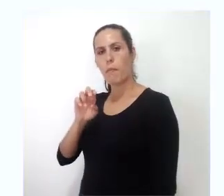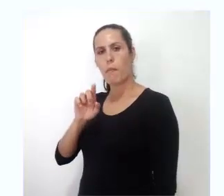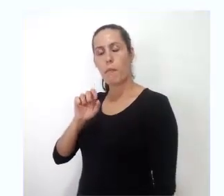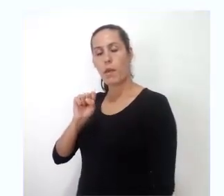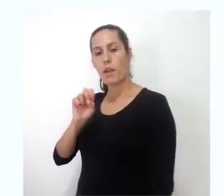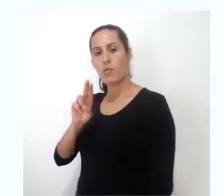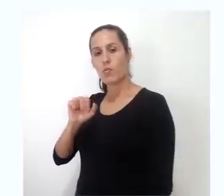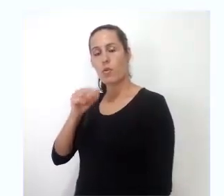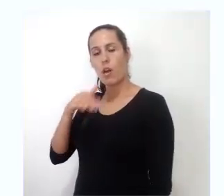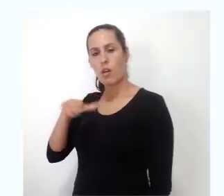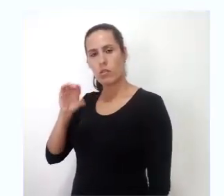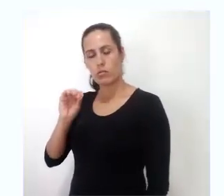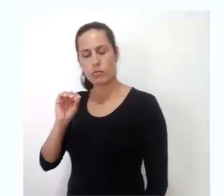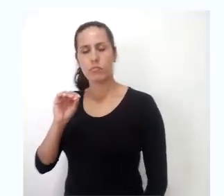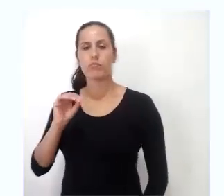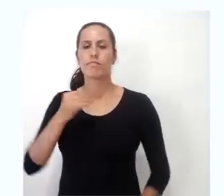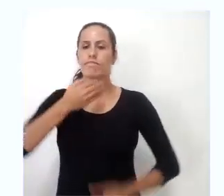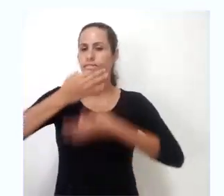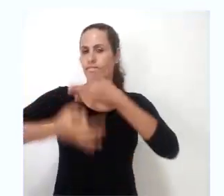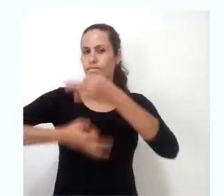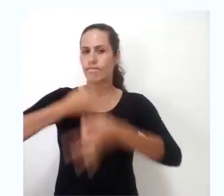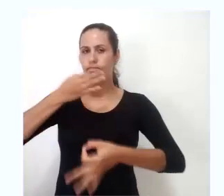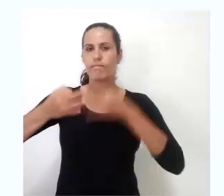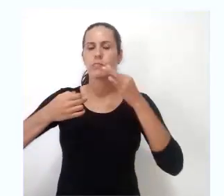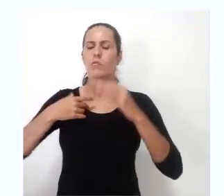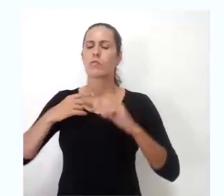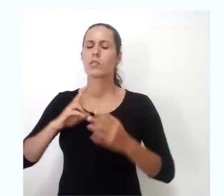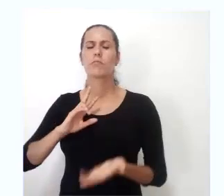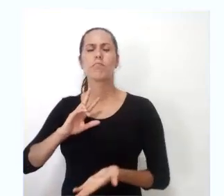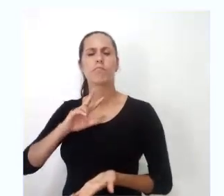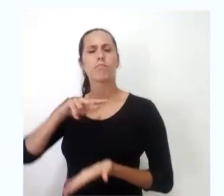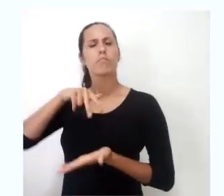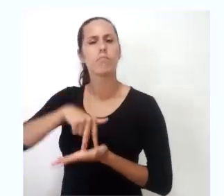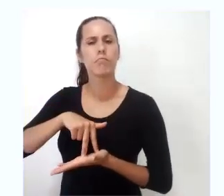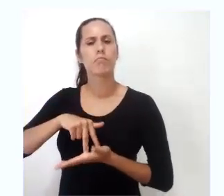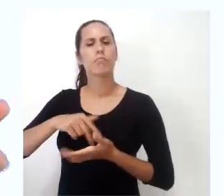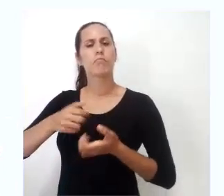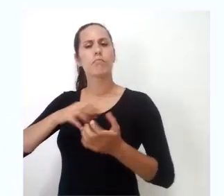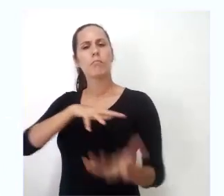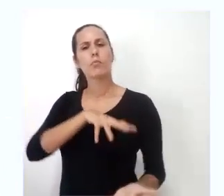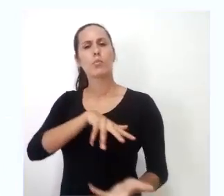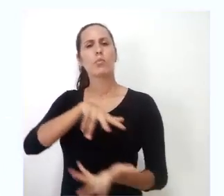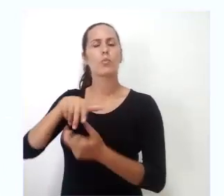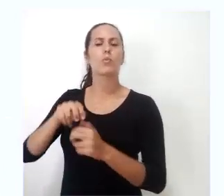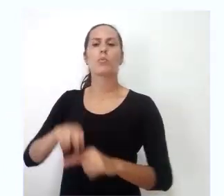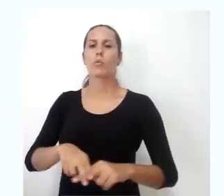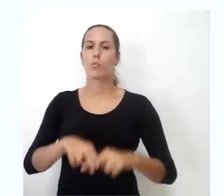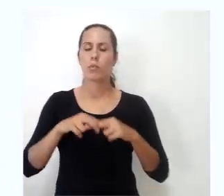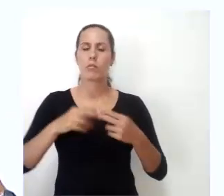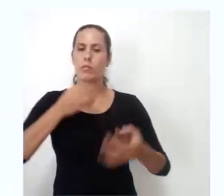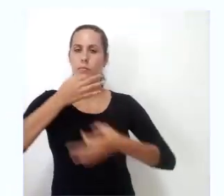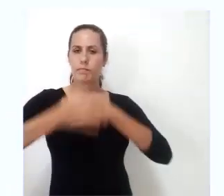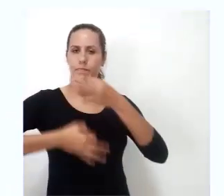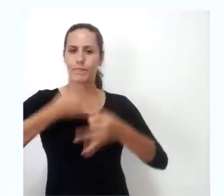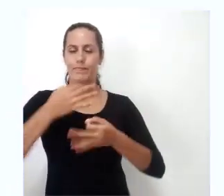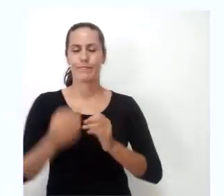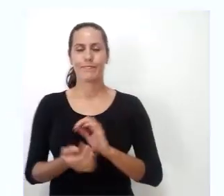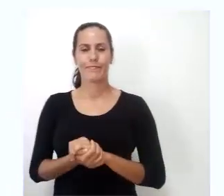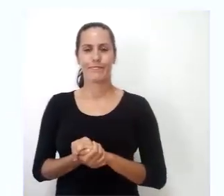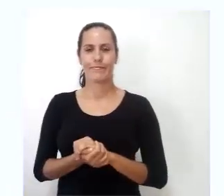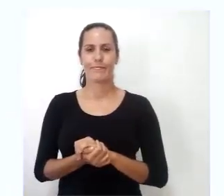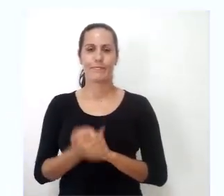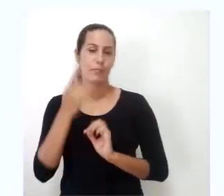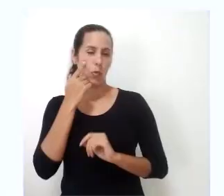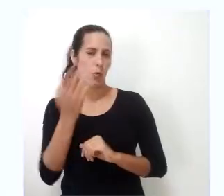A argumentar. Você vai se impor e se colocar no mundo através da